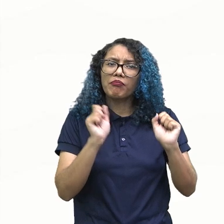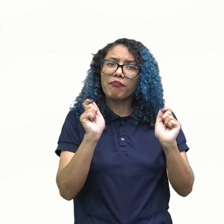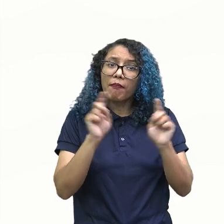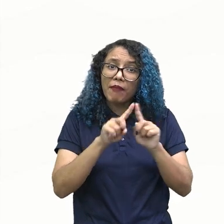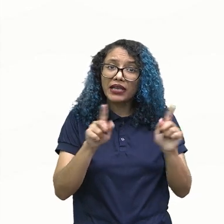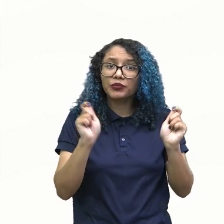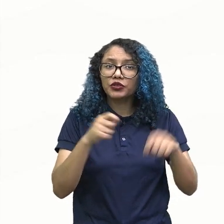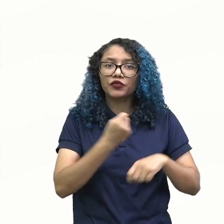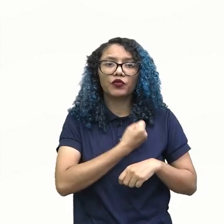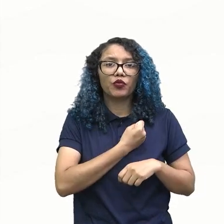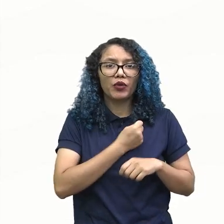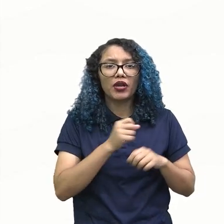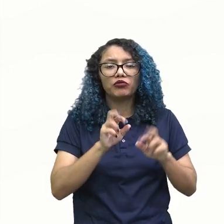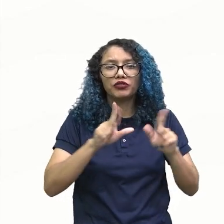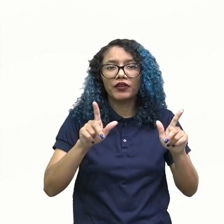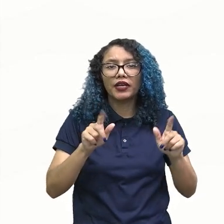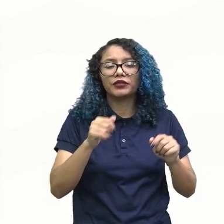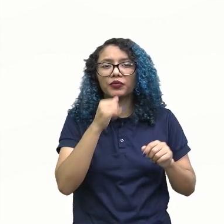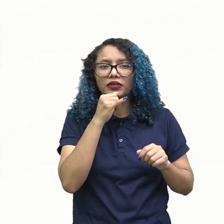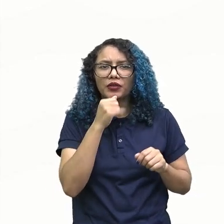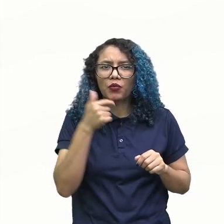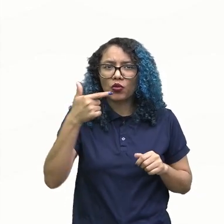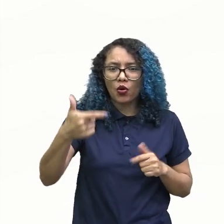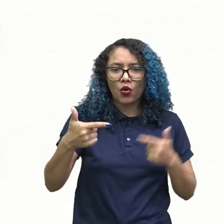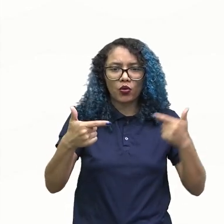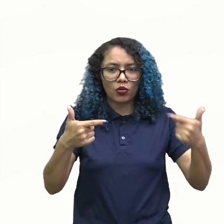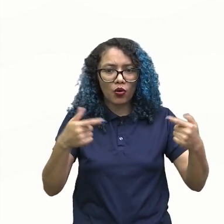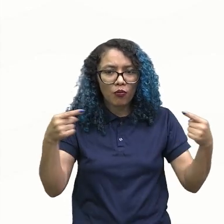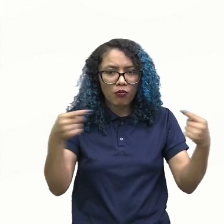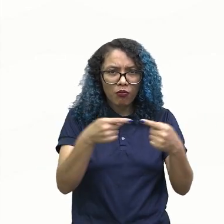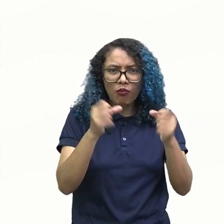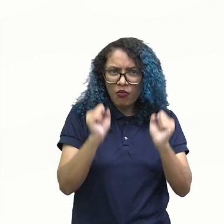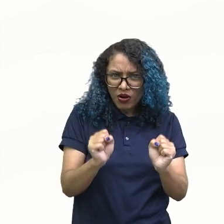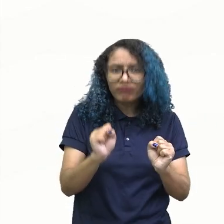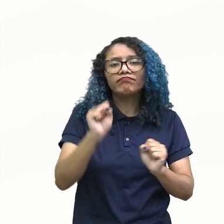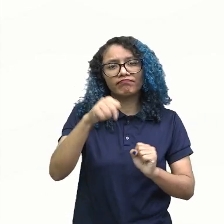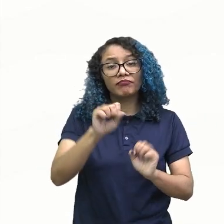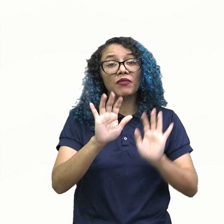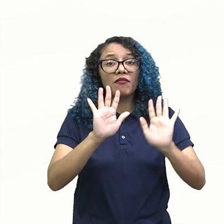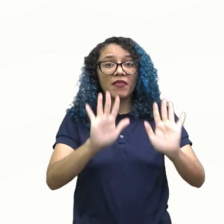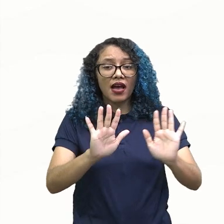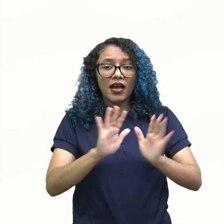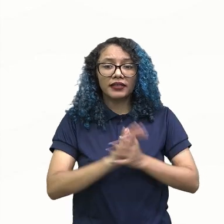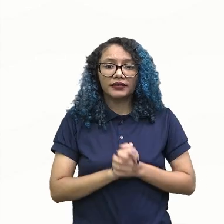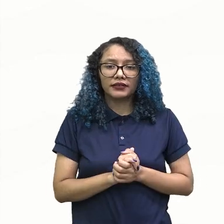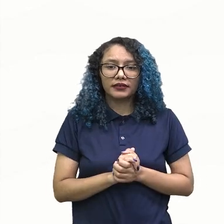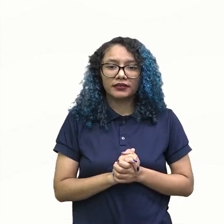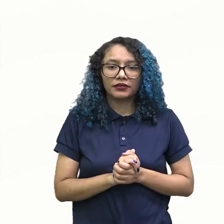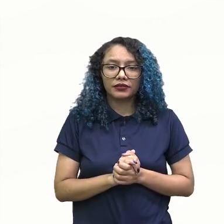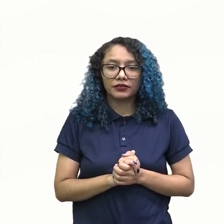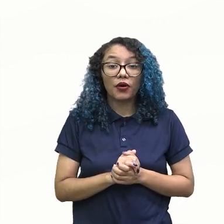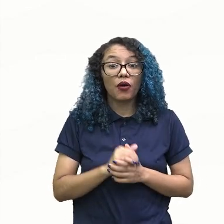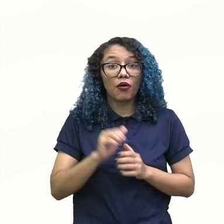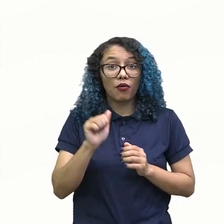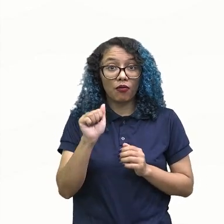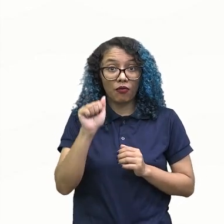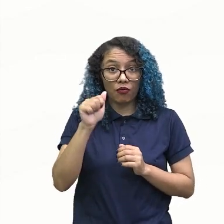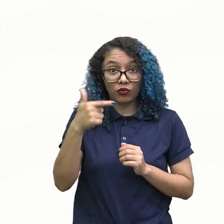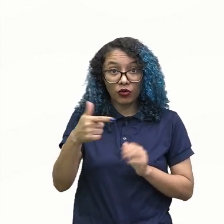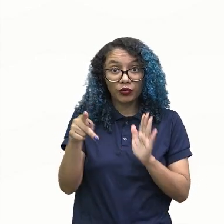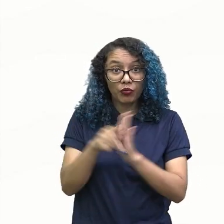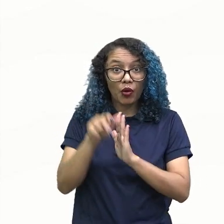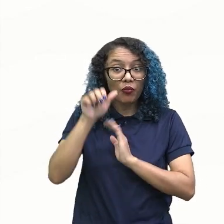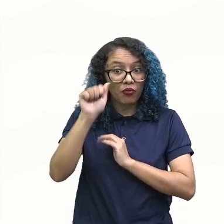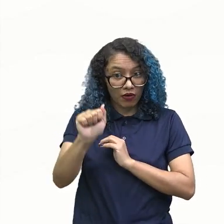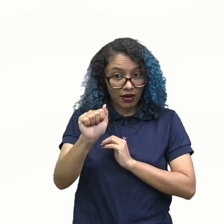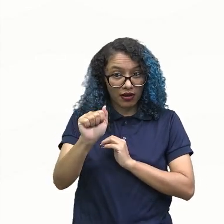diferentes. Pode ser o 2 aqui, que pode se comunicar com o 2 de lá? Pode. Mas esse 2 pertence ao primeiro